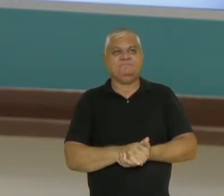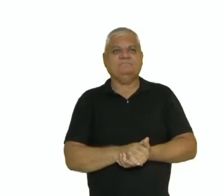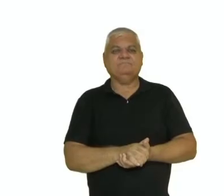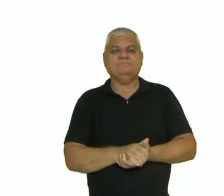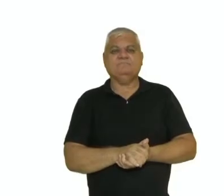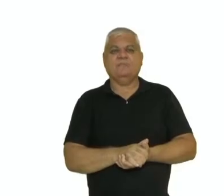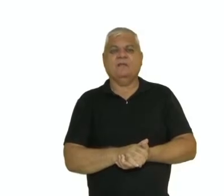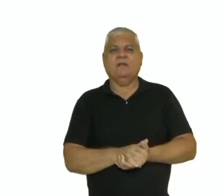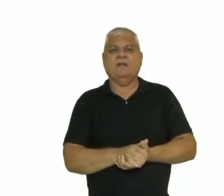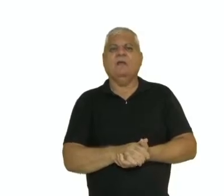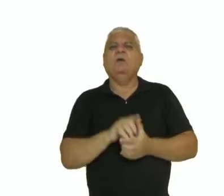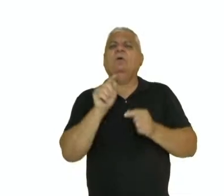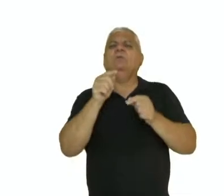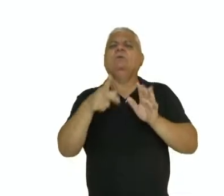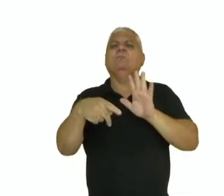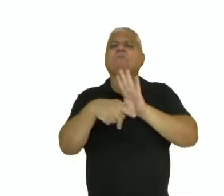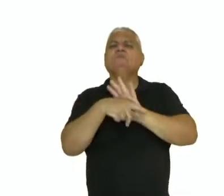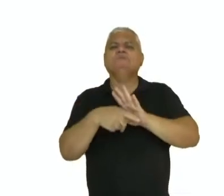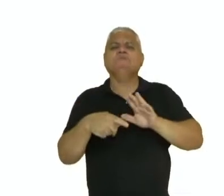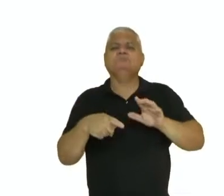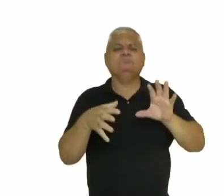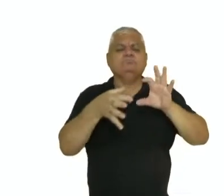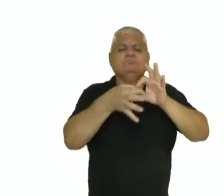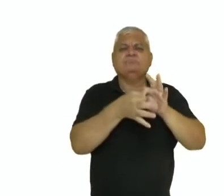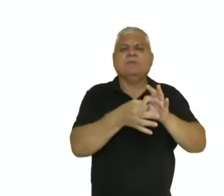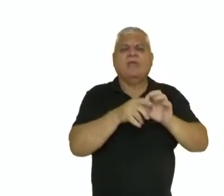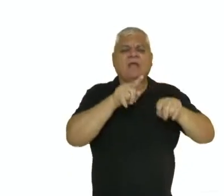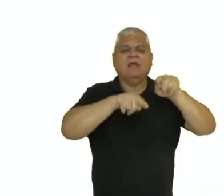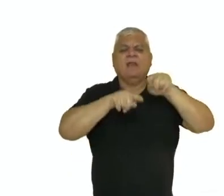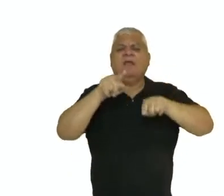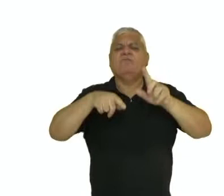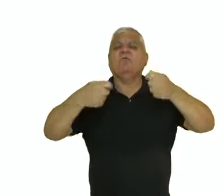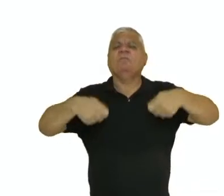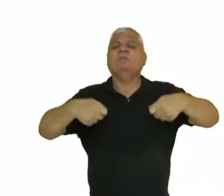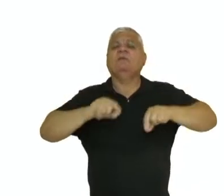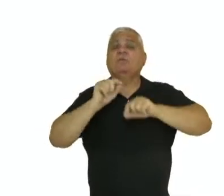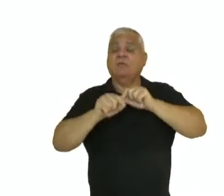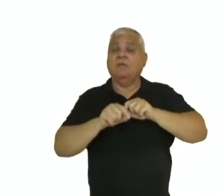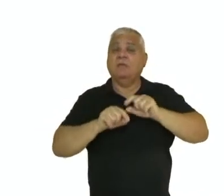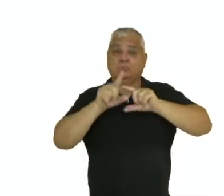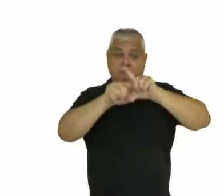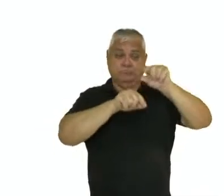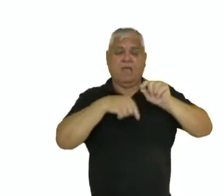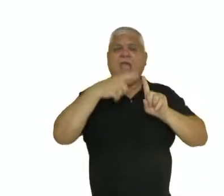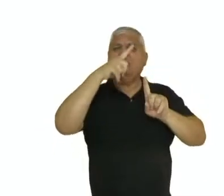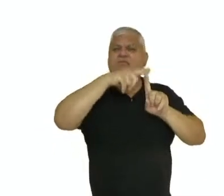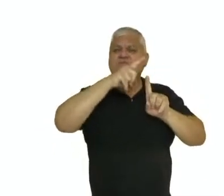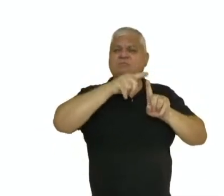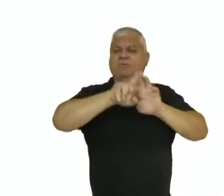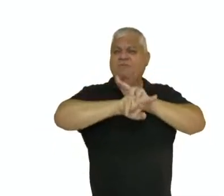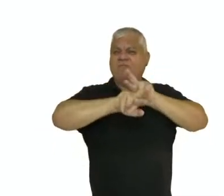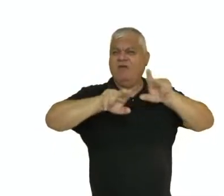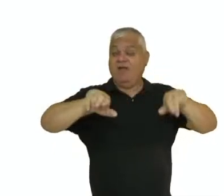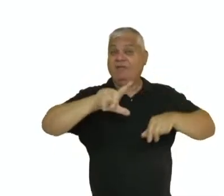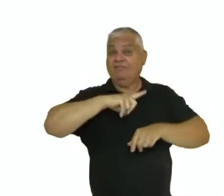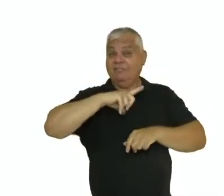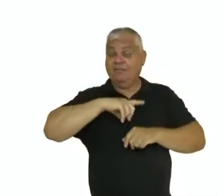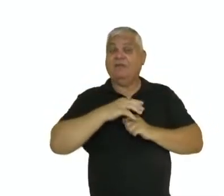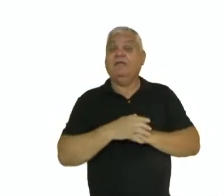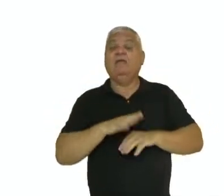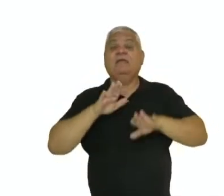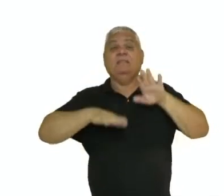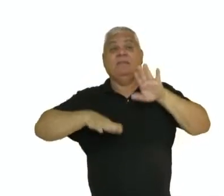Quais são os componentes de um gráfico? Então, independente do tipo de gráfico que você vai escolher para demonstrar ali os seus dados,